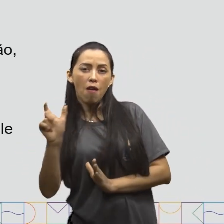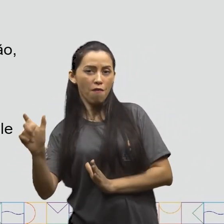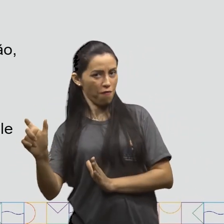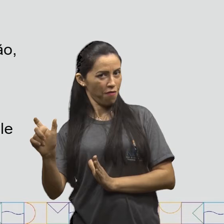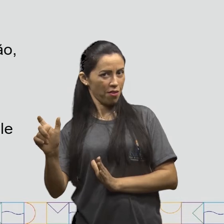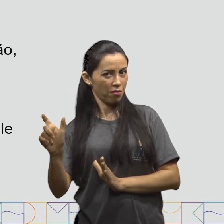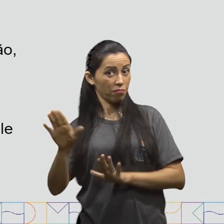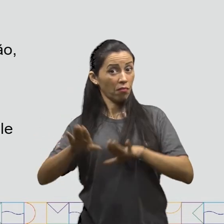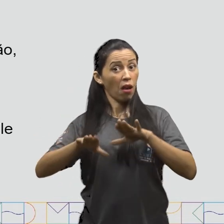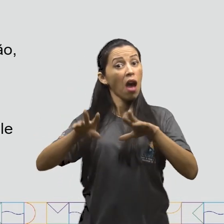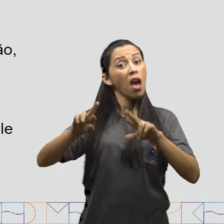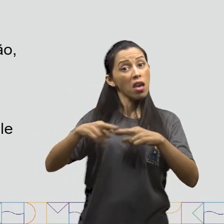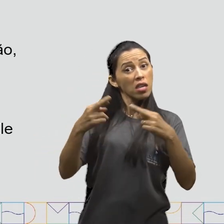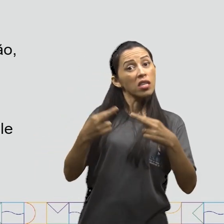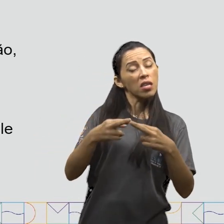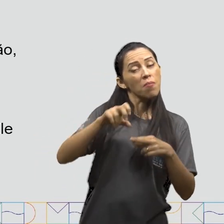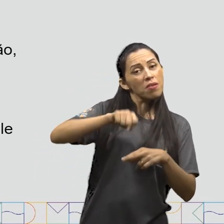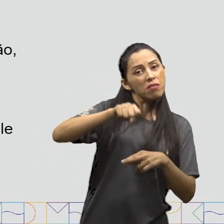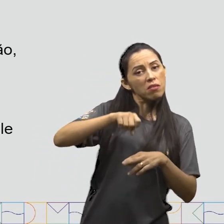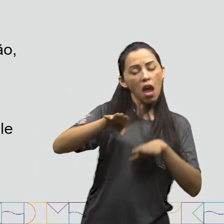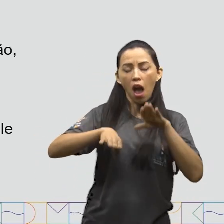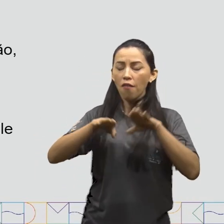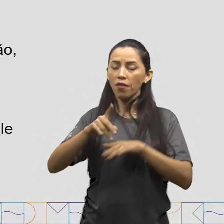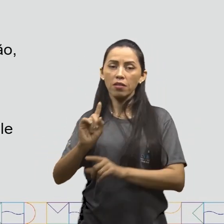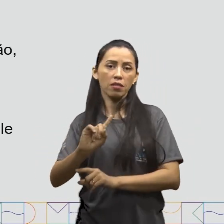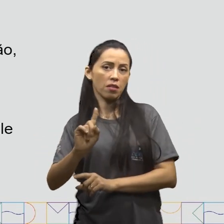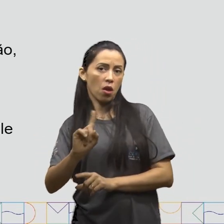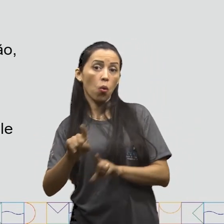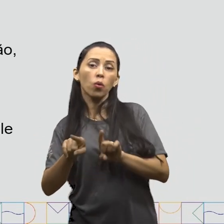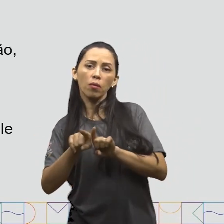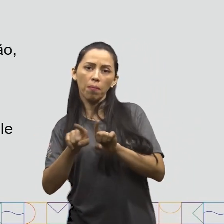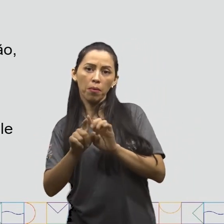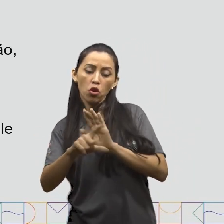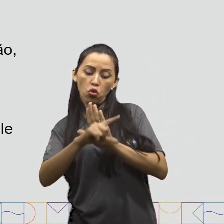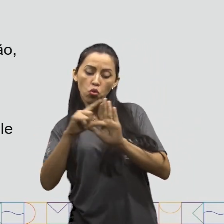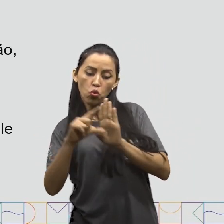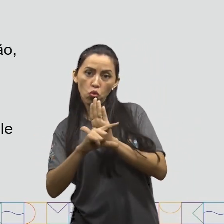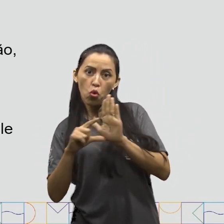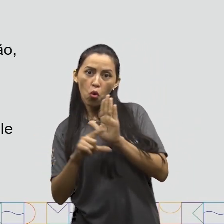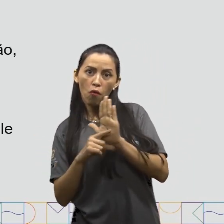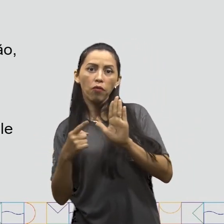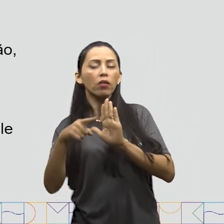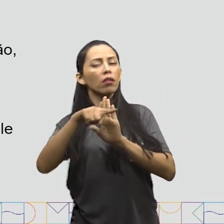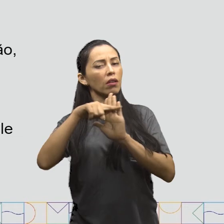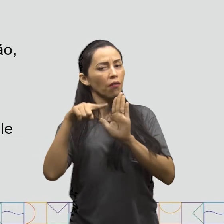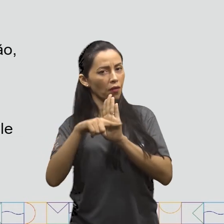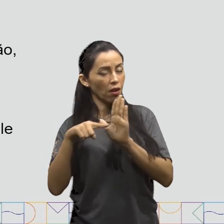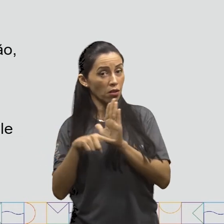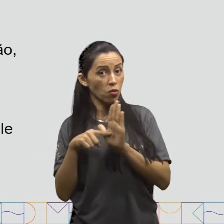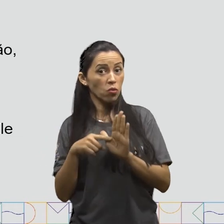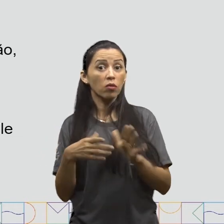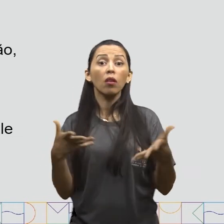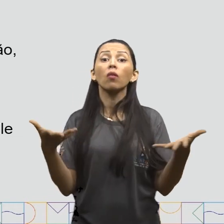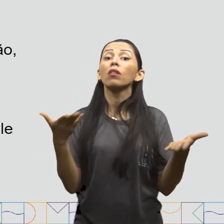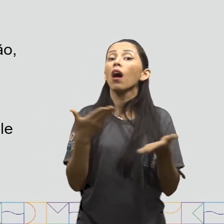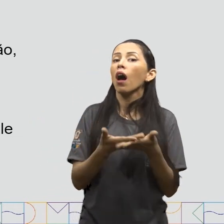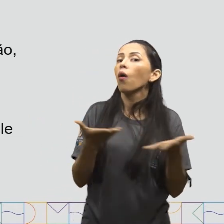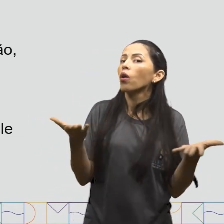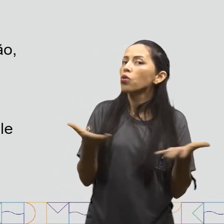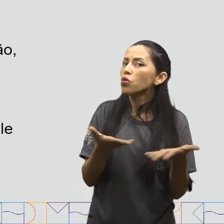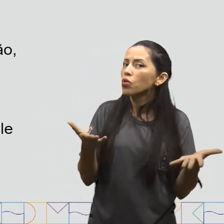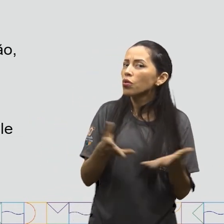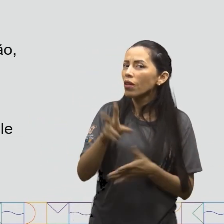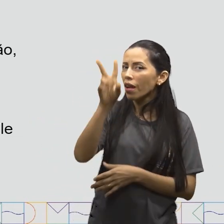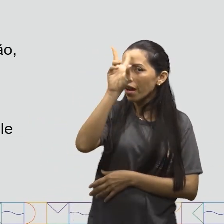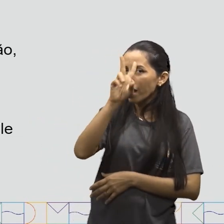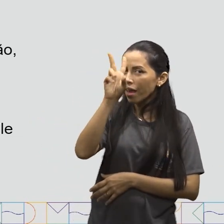Ele pode possuir ou não rimas e é escrito em estrofes e versos. Querido estudante, na aula de